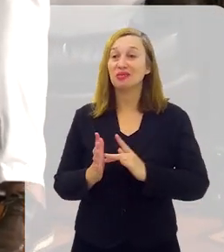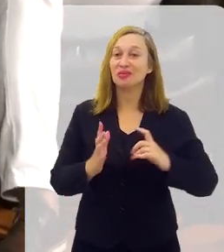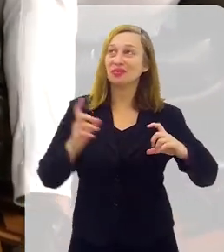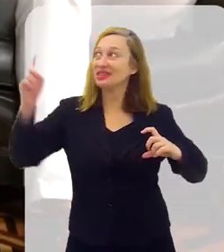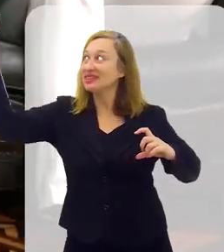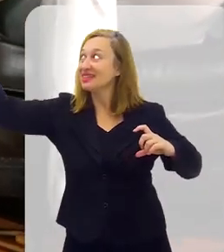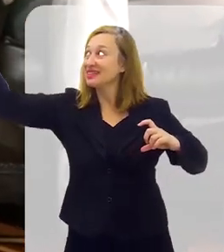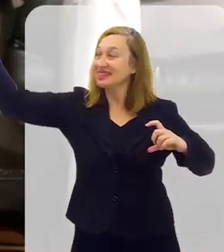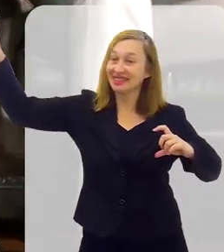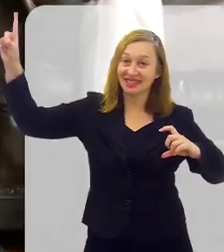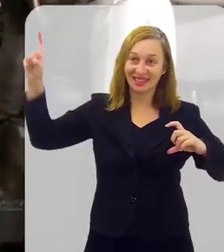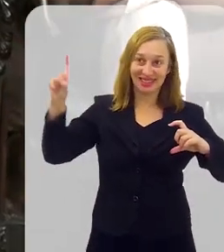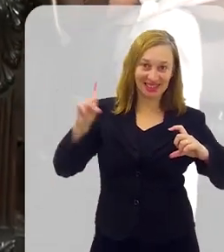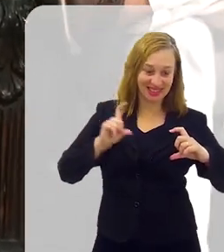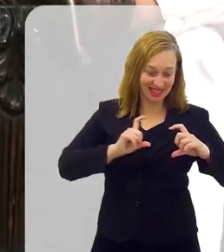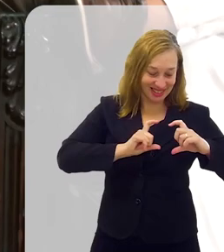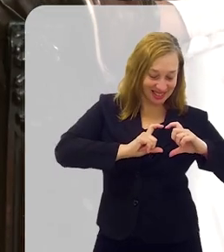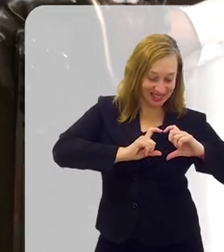Sou